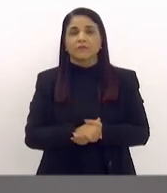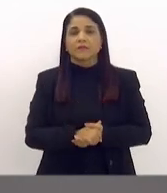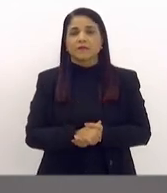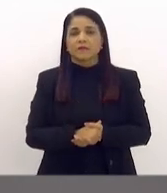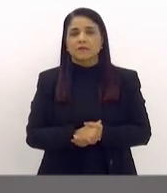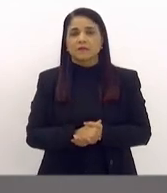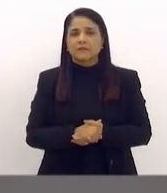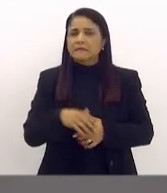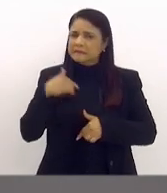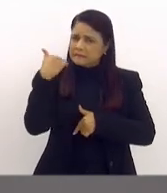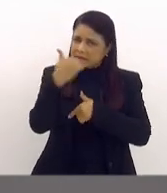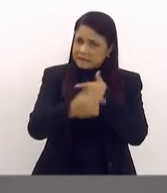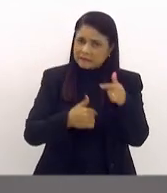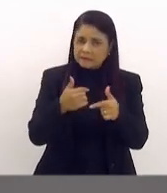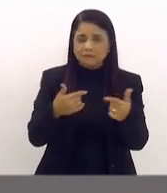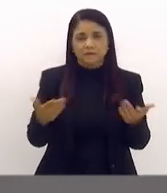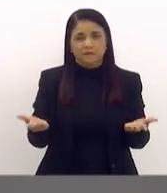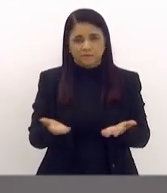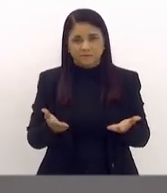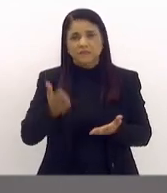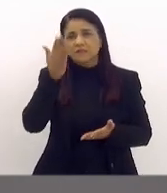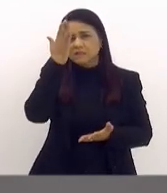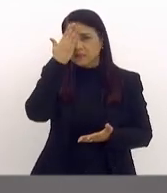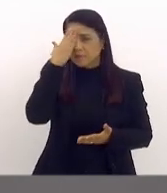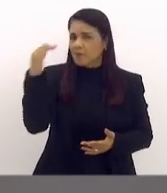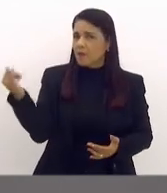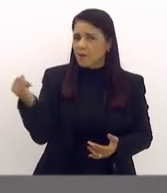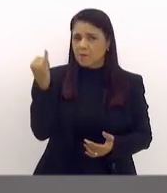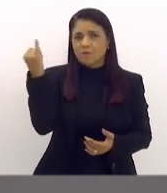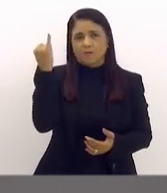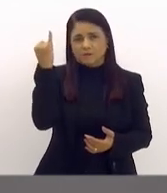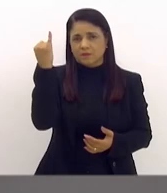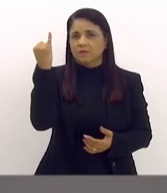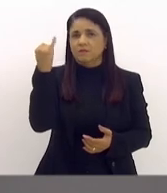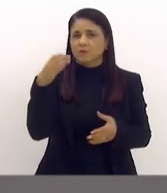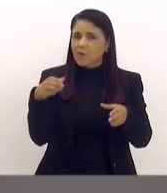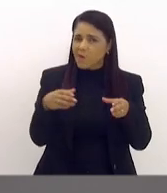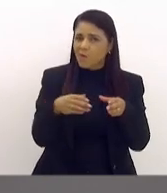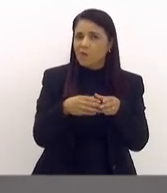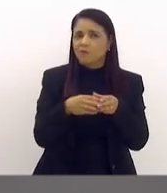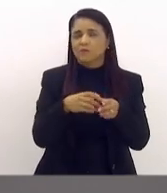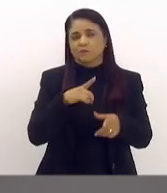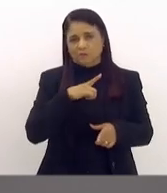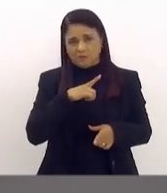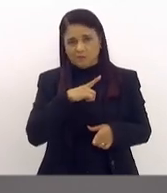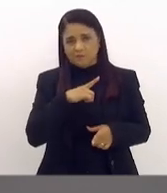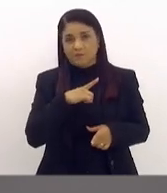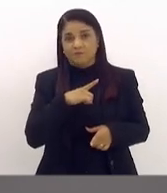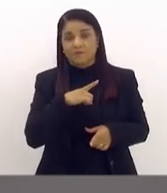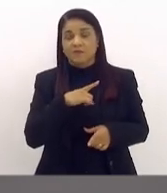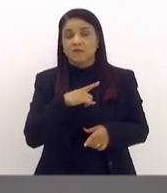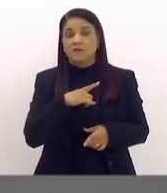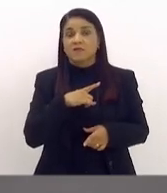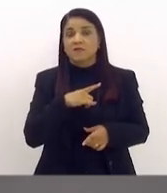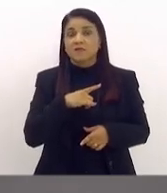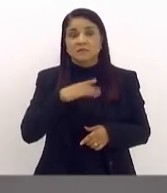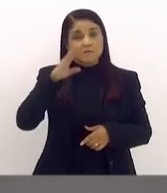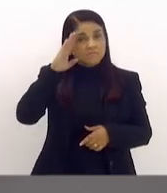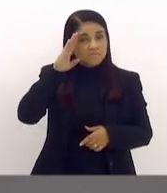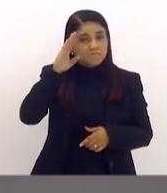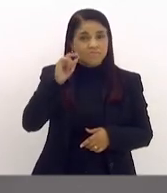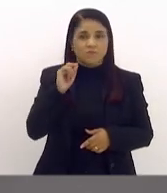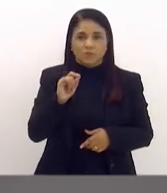também muito trabalho agora NS nós sabemos da importância que é essa Comissão vai ter e o mais importante de tudo